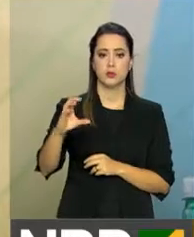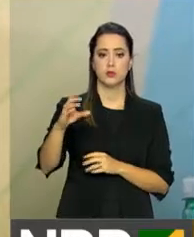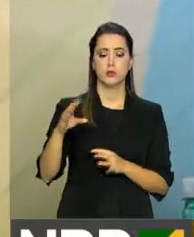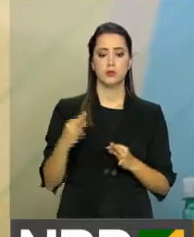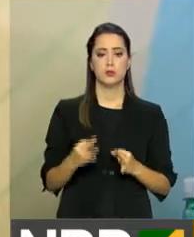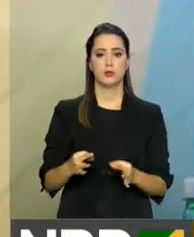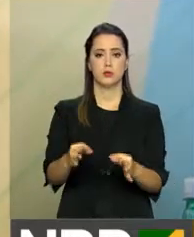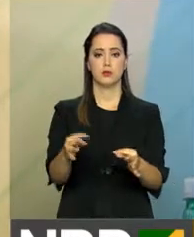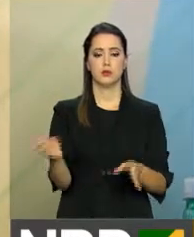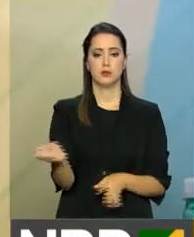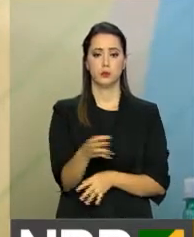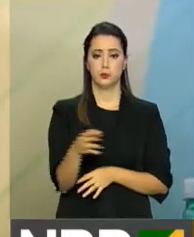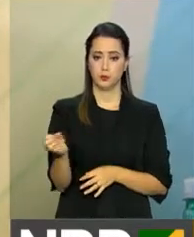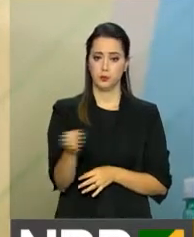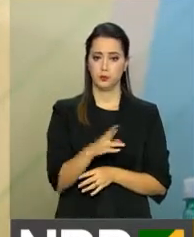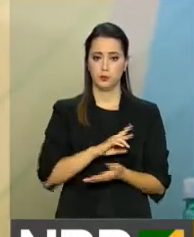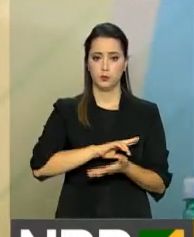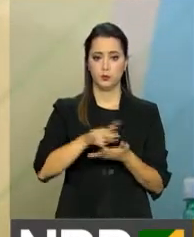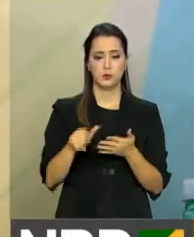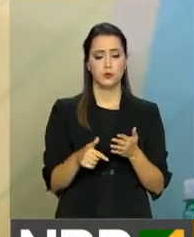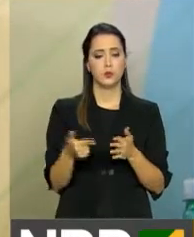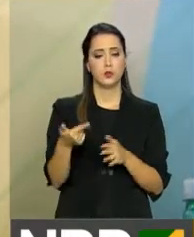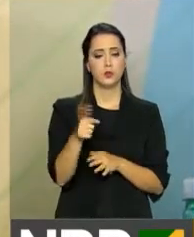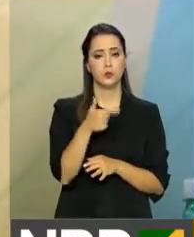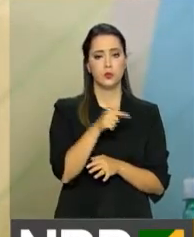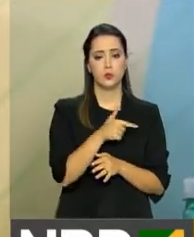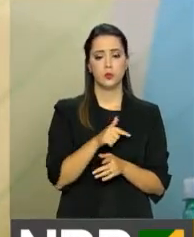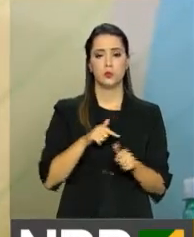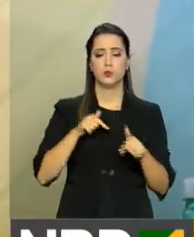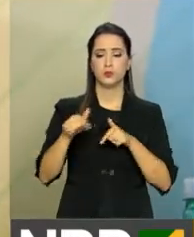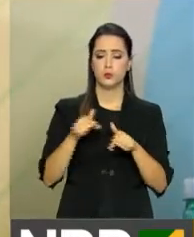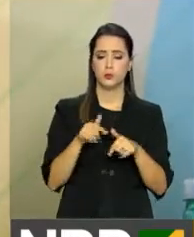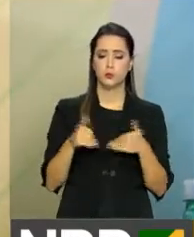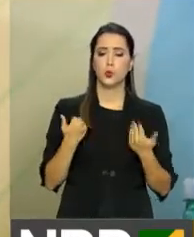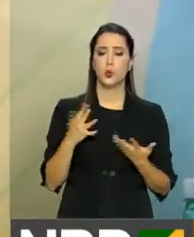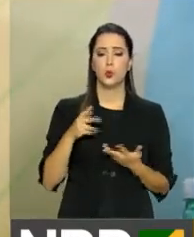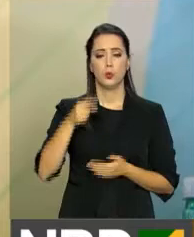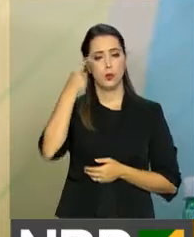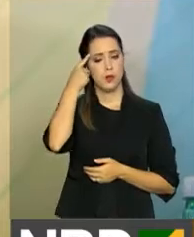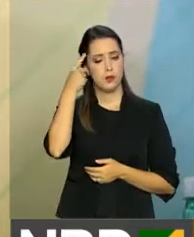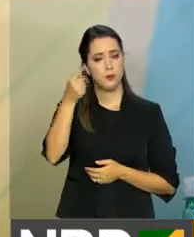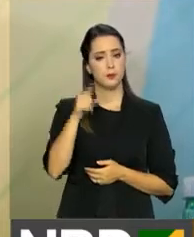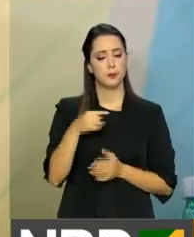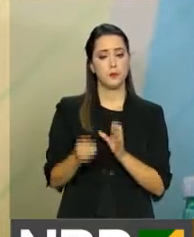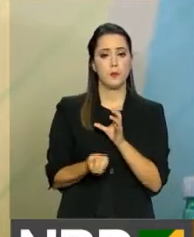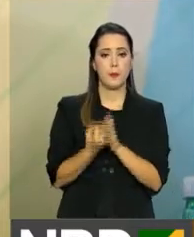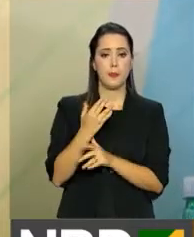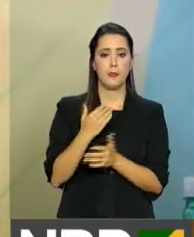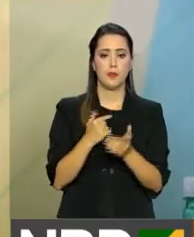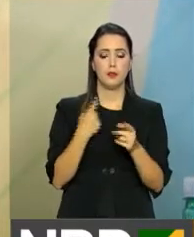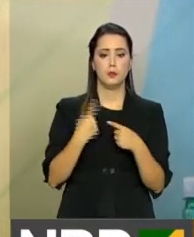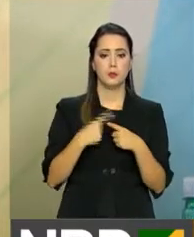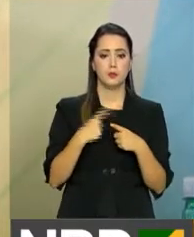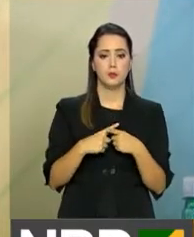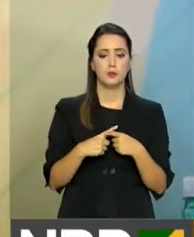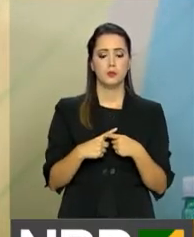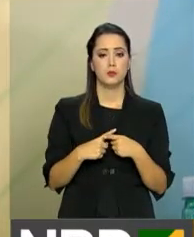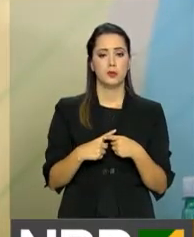entre outras tantas medidas e essas idéias todas nasceram precisamente